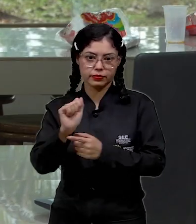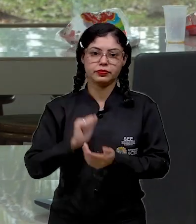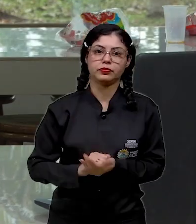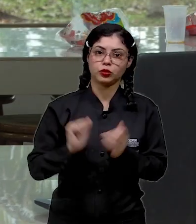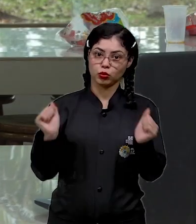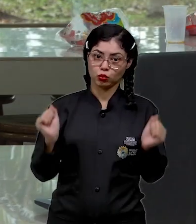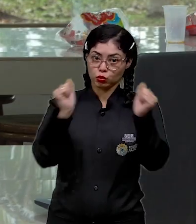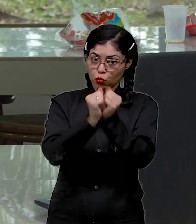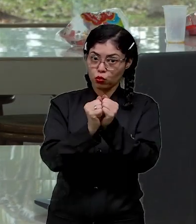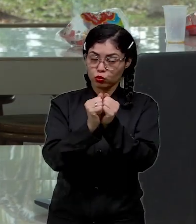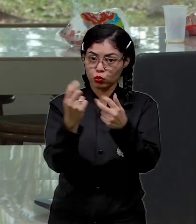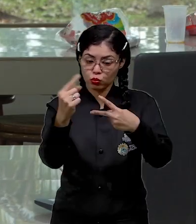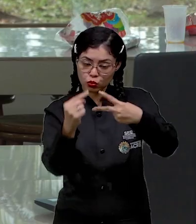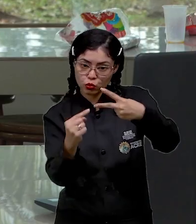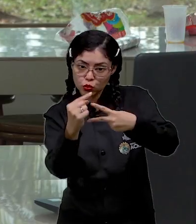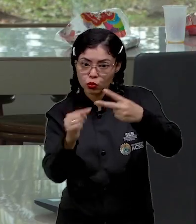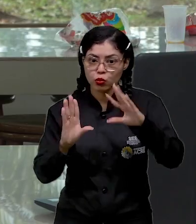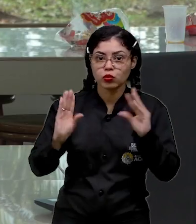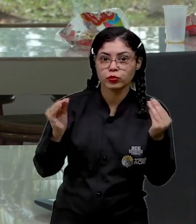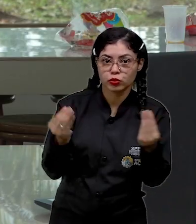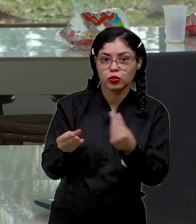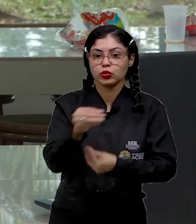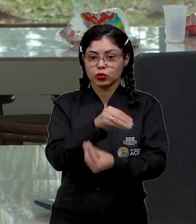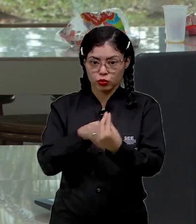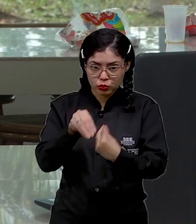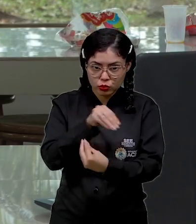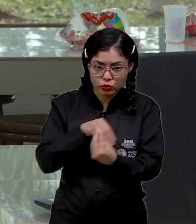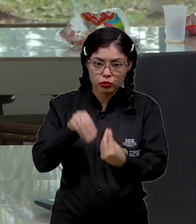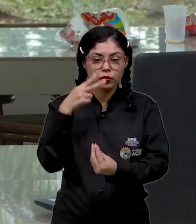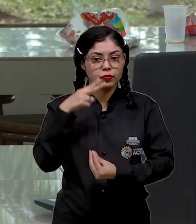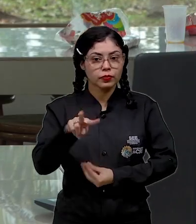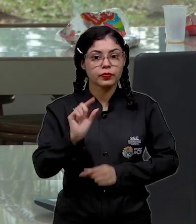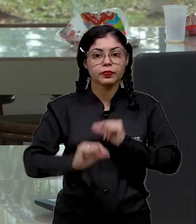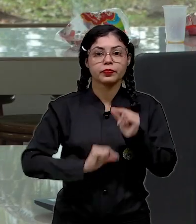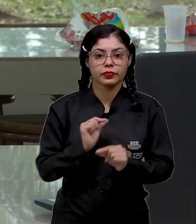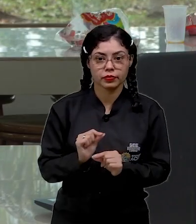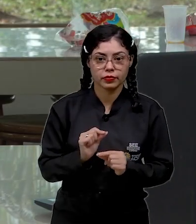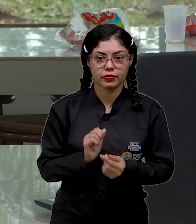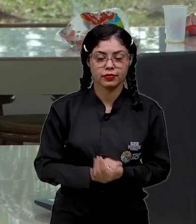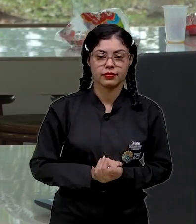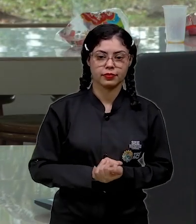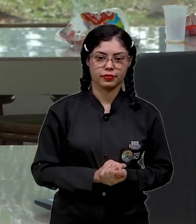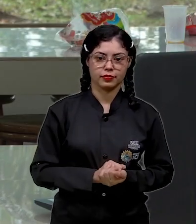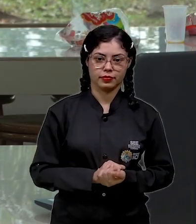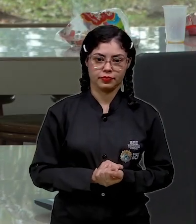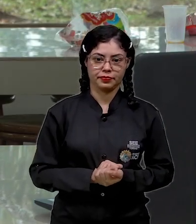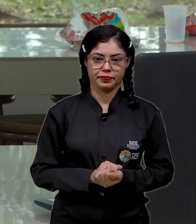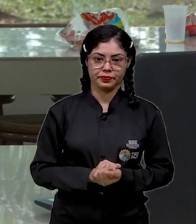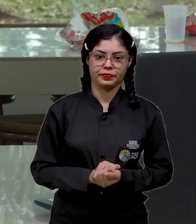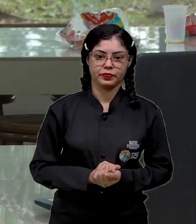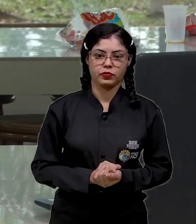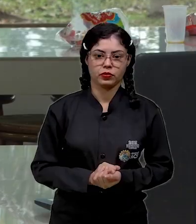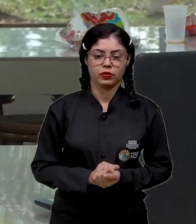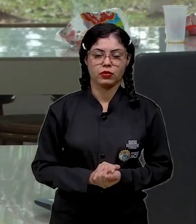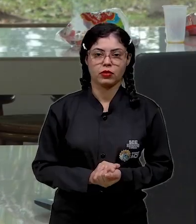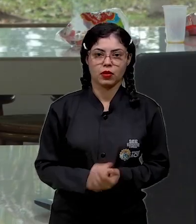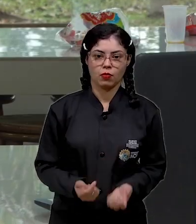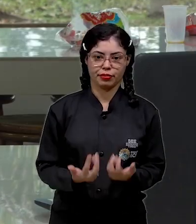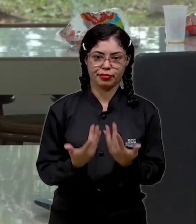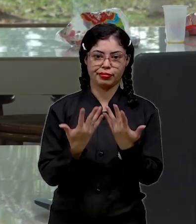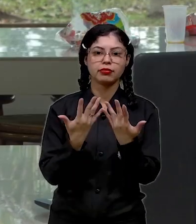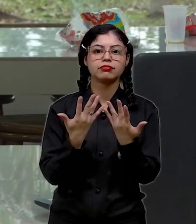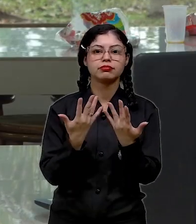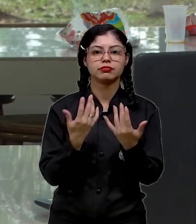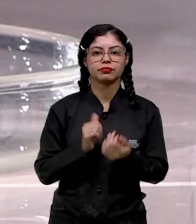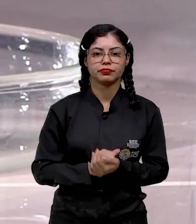une essas duas substâncias, né, a gente vai ter o quê? A gente vai ter a realização aqui de uma